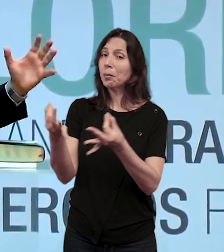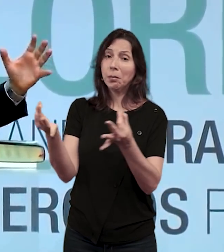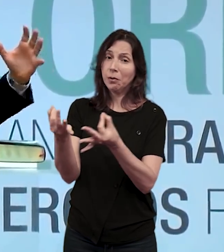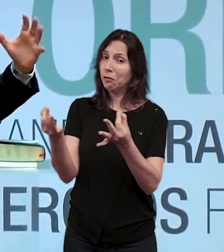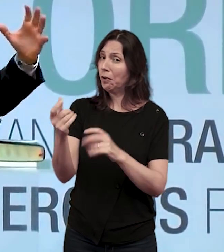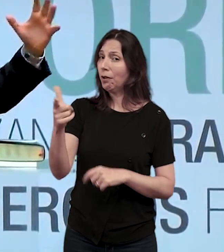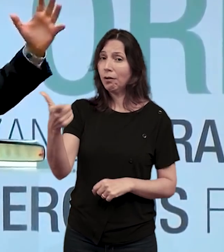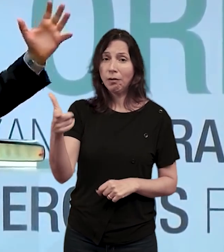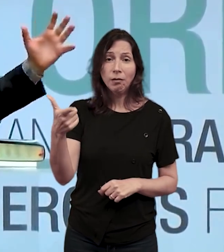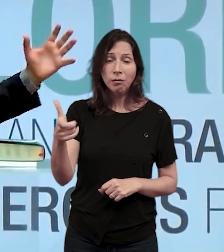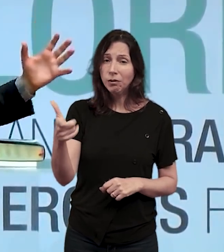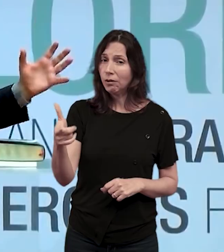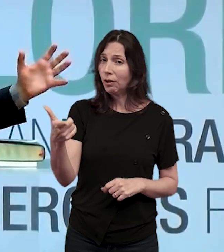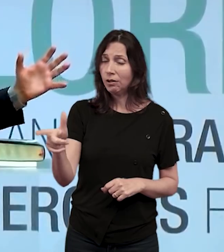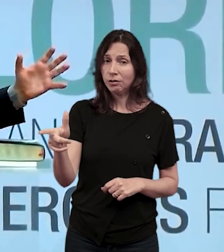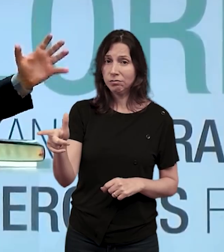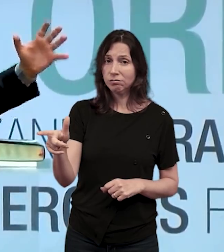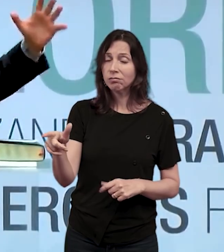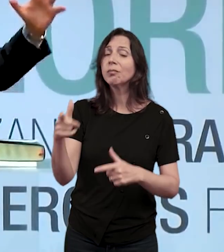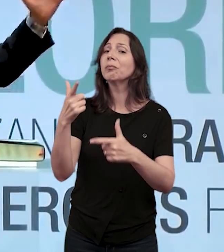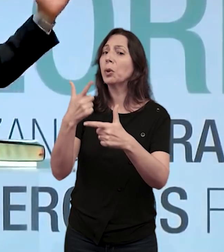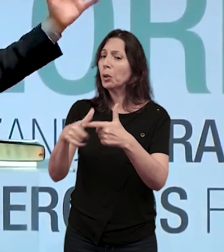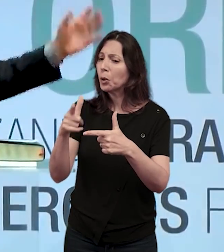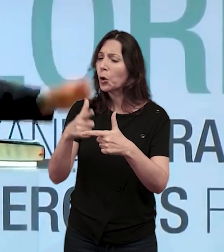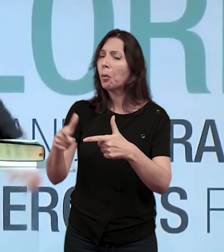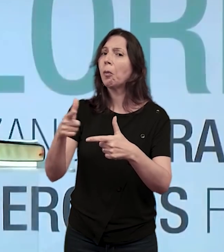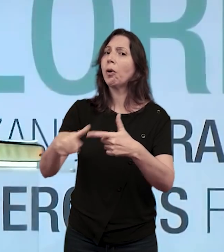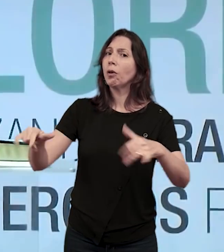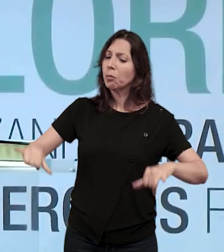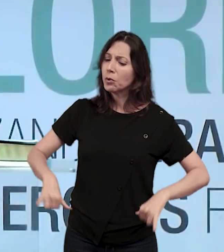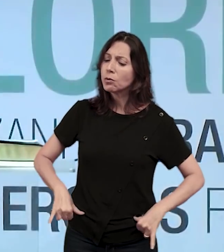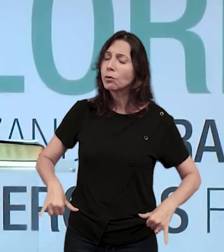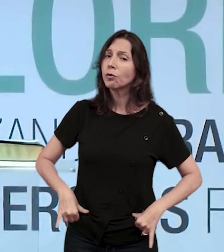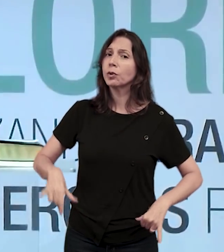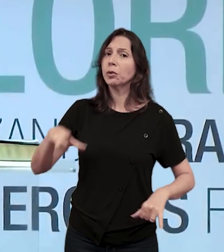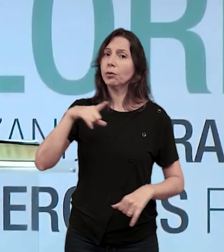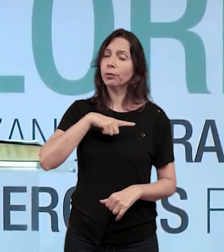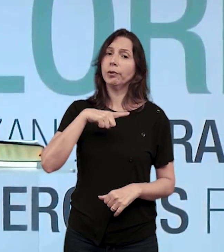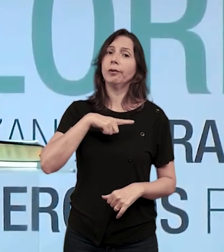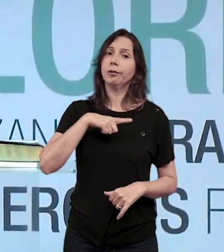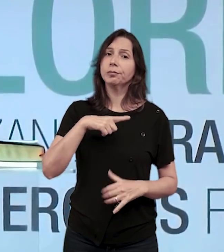de diversões, nem num jardim engrinaldado de flores, nem em berço de ouro.